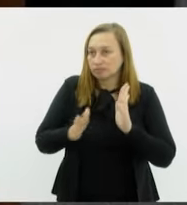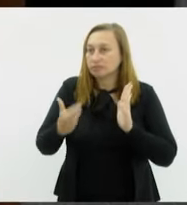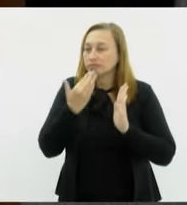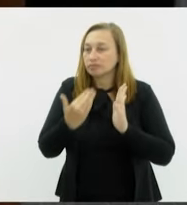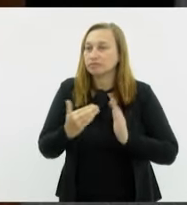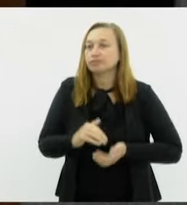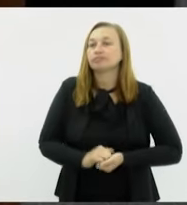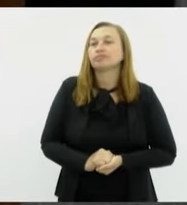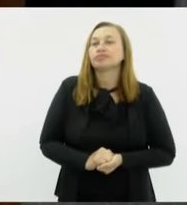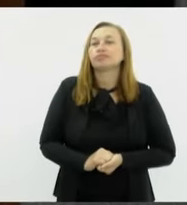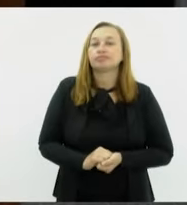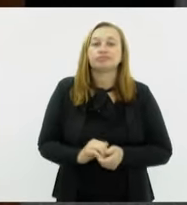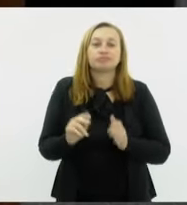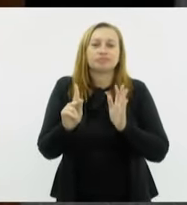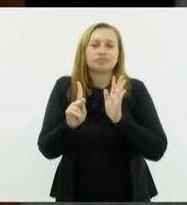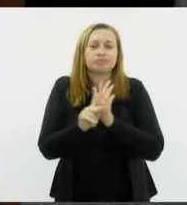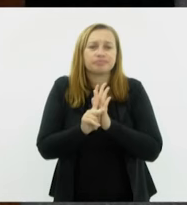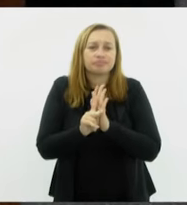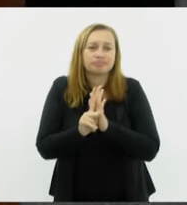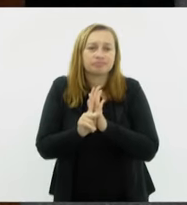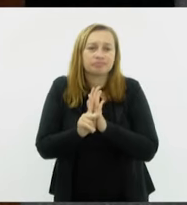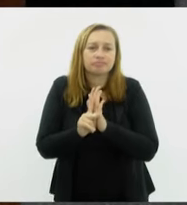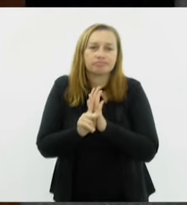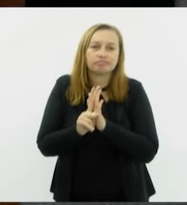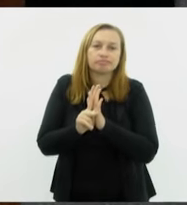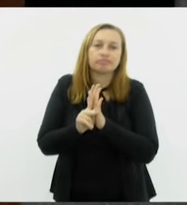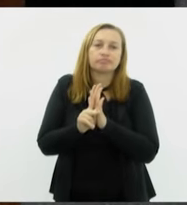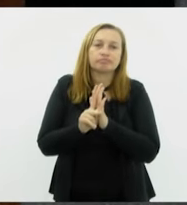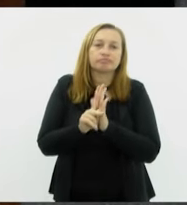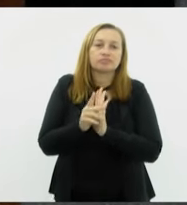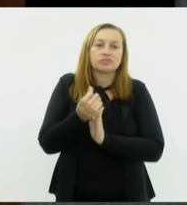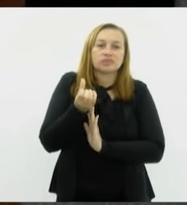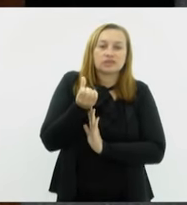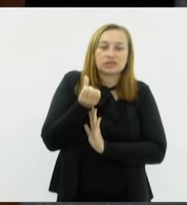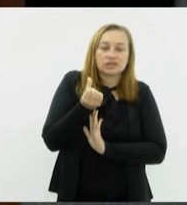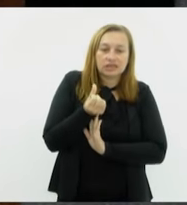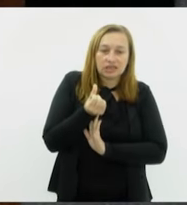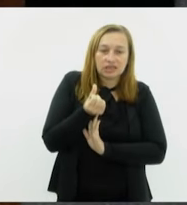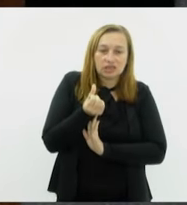O projeto item 6 da pauta